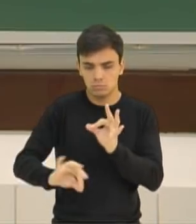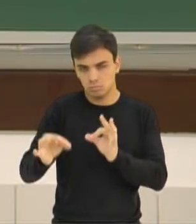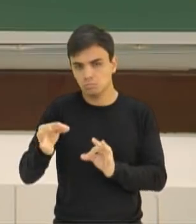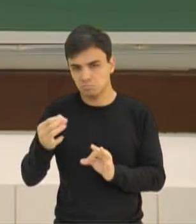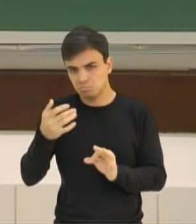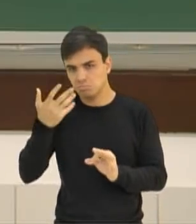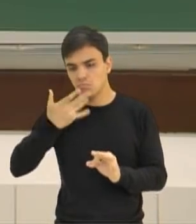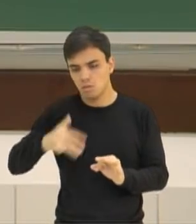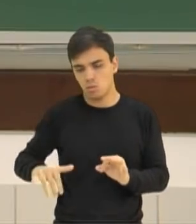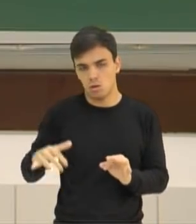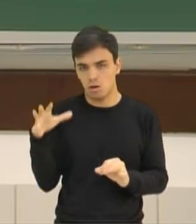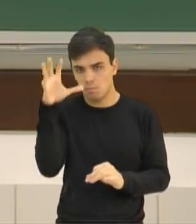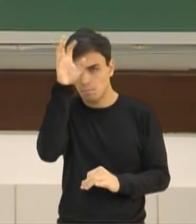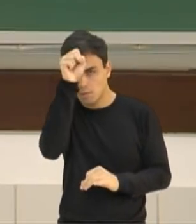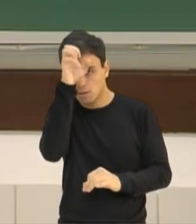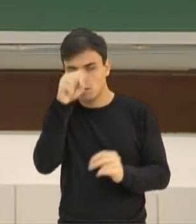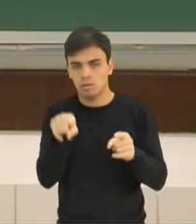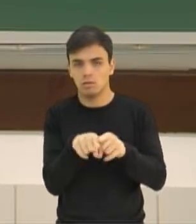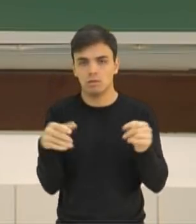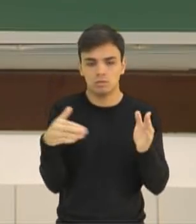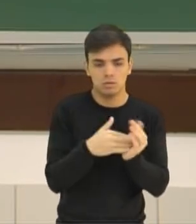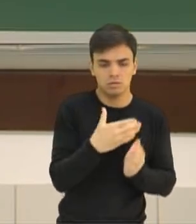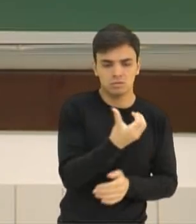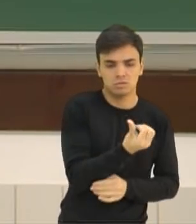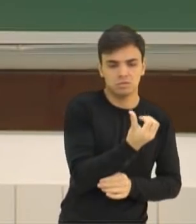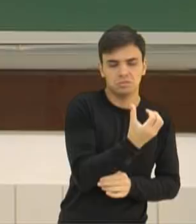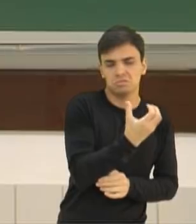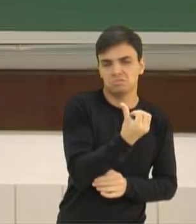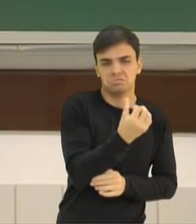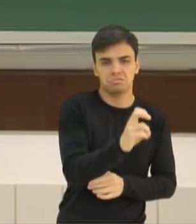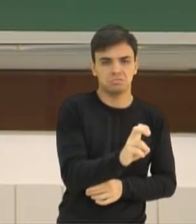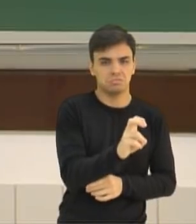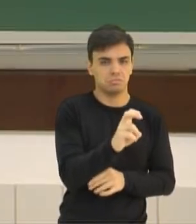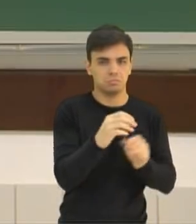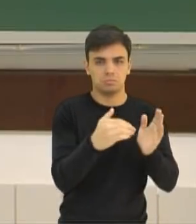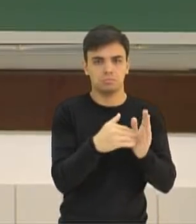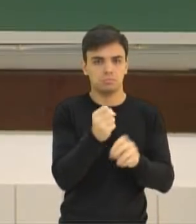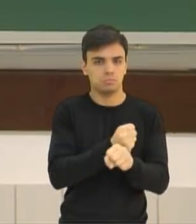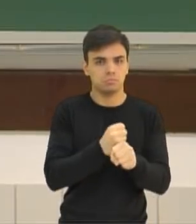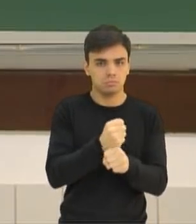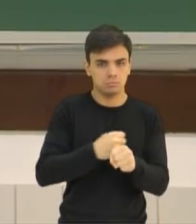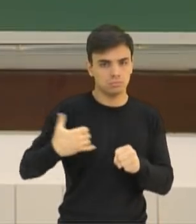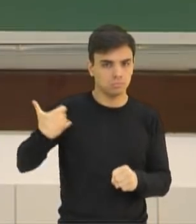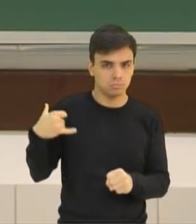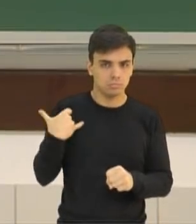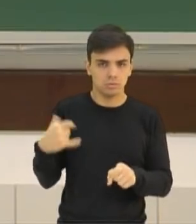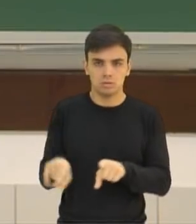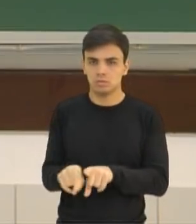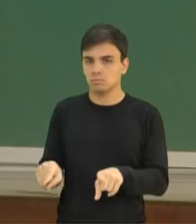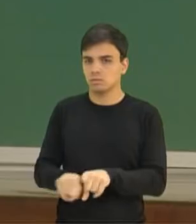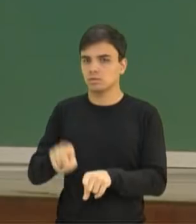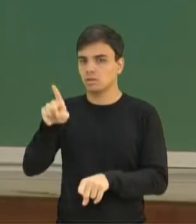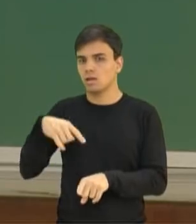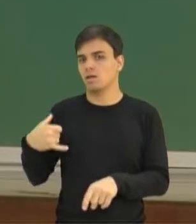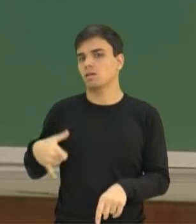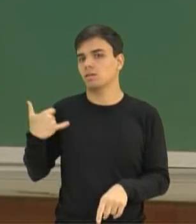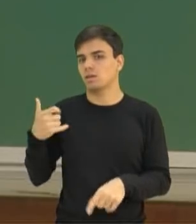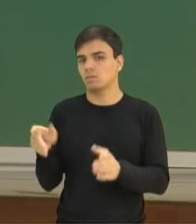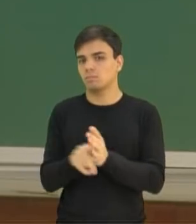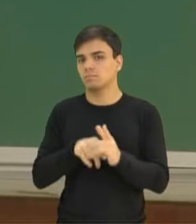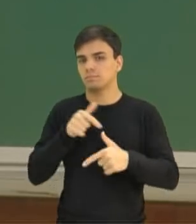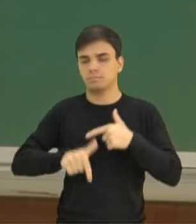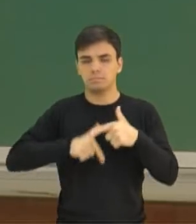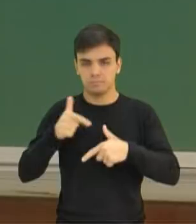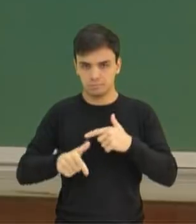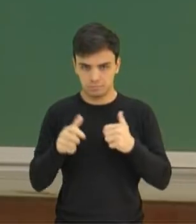e depois até os 60, 65 anos, depende das características lá, que estão em idade de trabalhar, certo? Que estão no